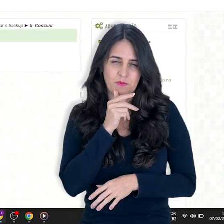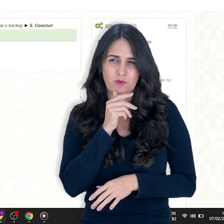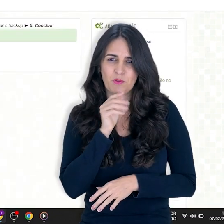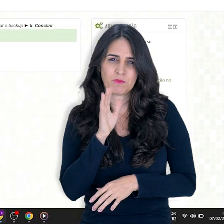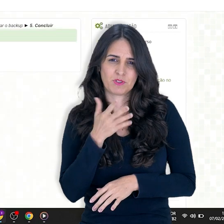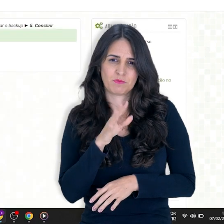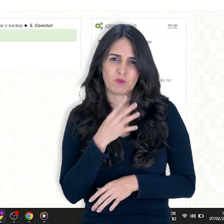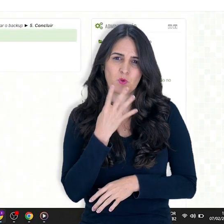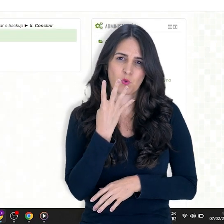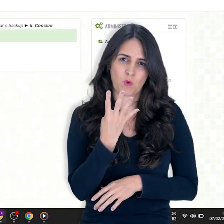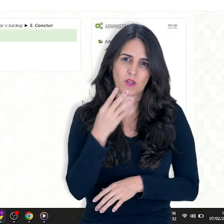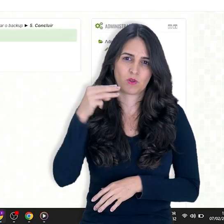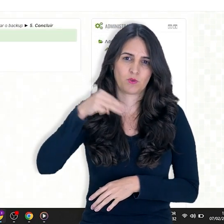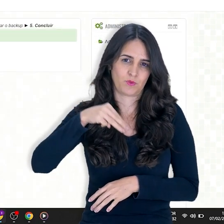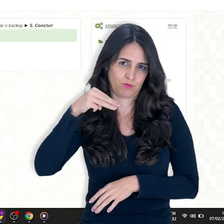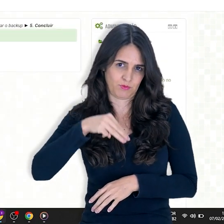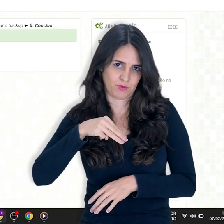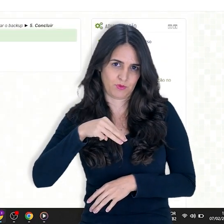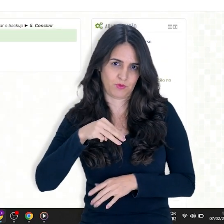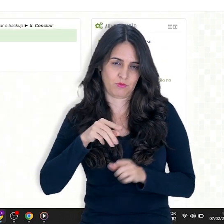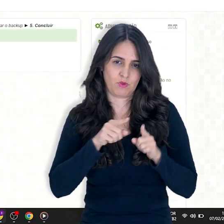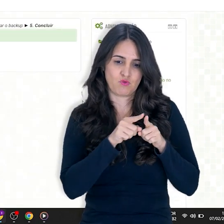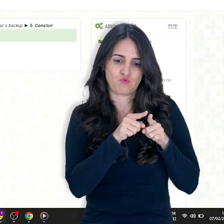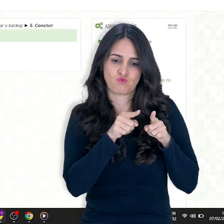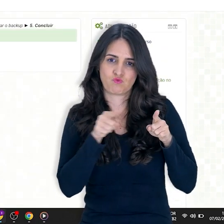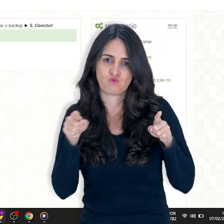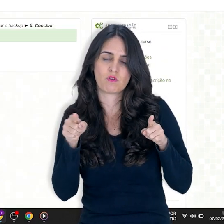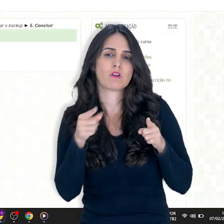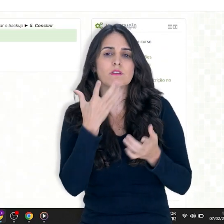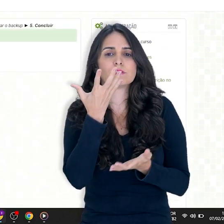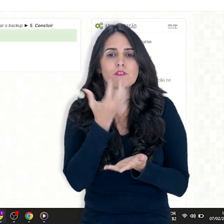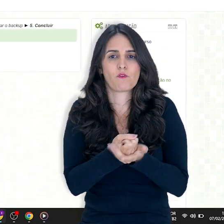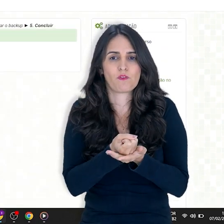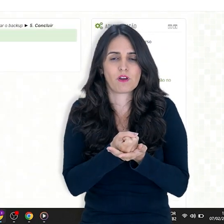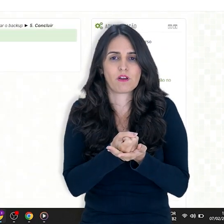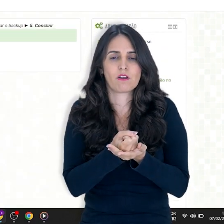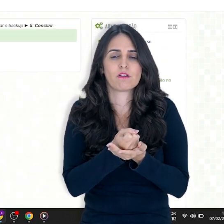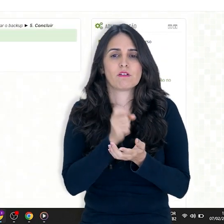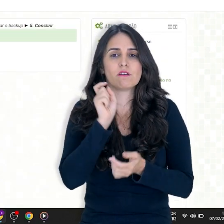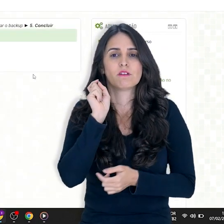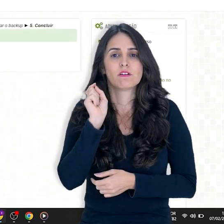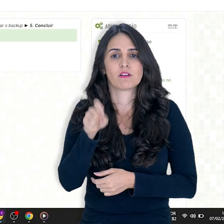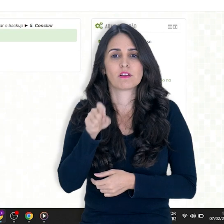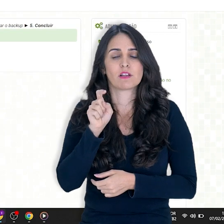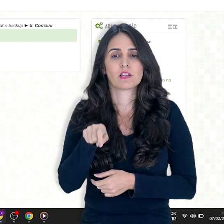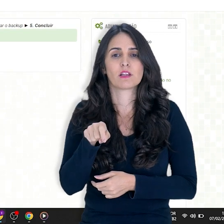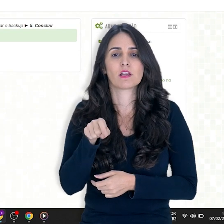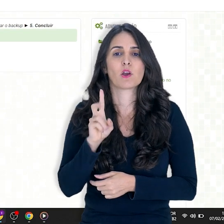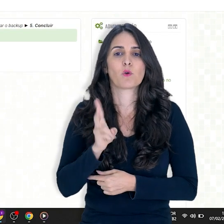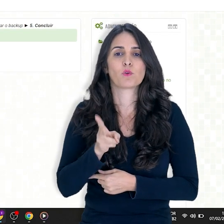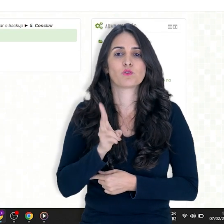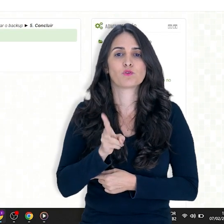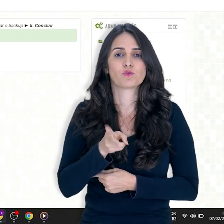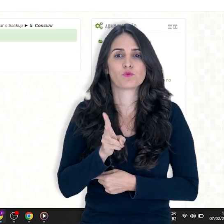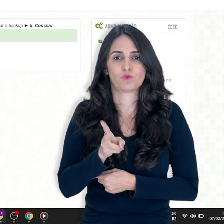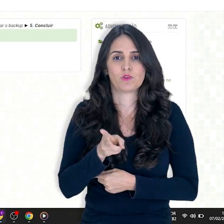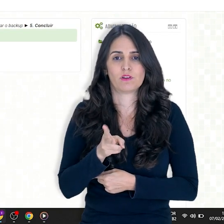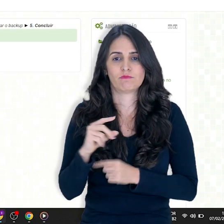Pronto. Demorou mais ou menos uns 4 minutos para gerar esse backup. Agora eu vou clicar no